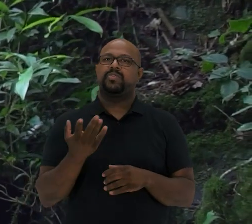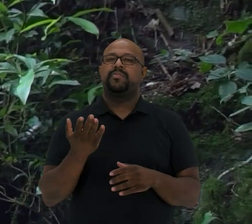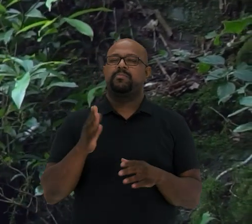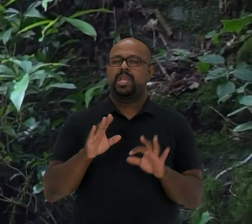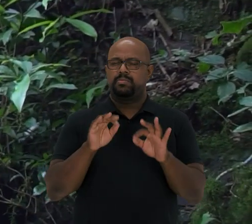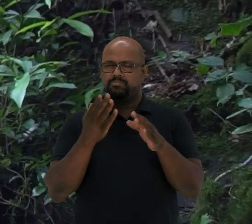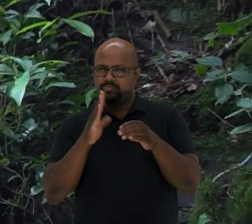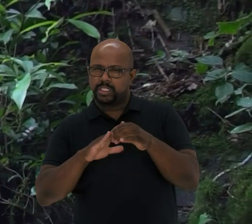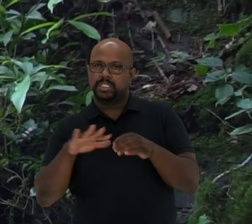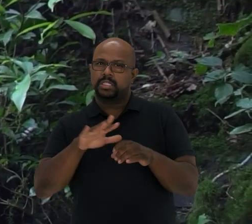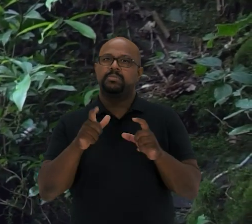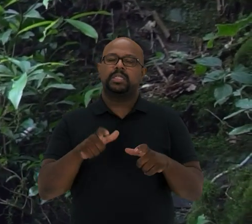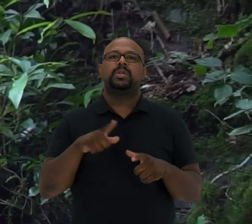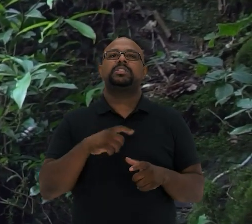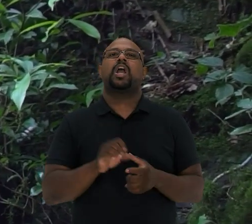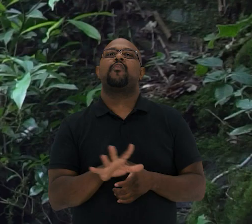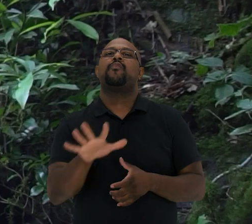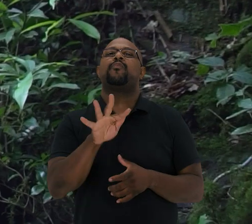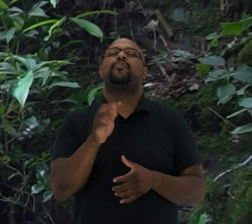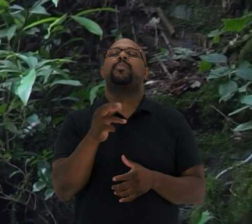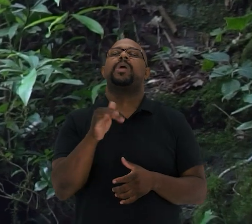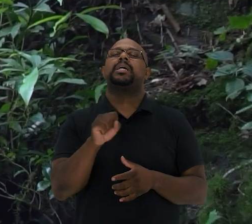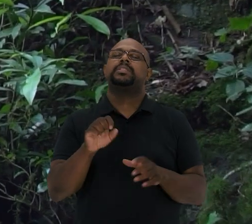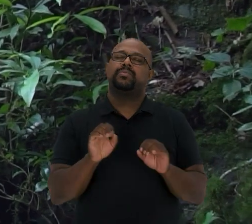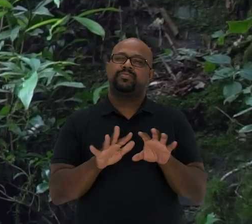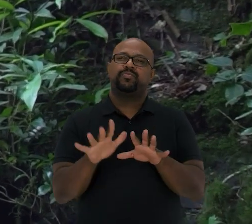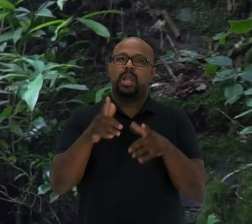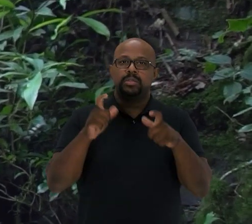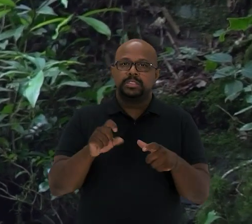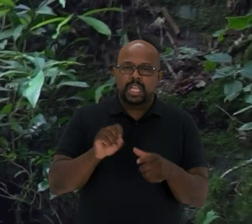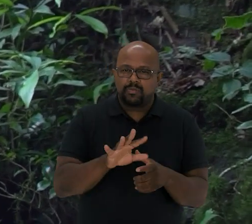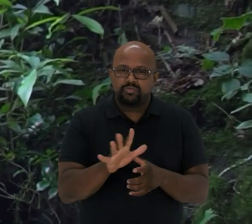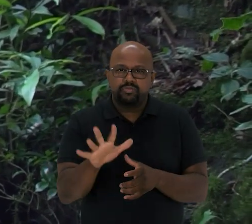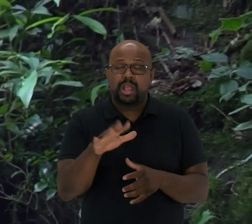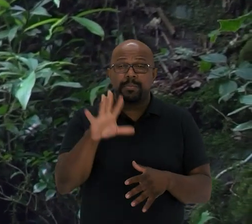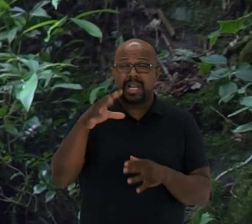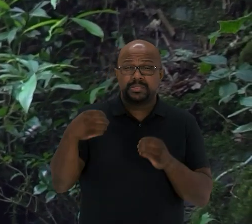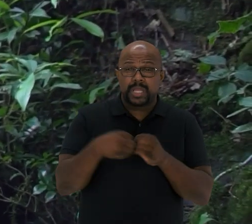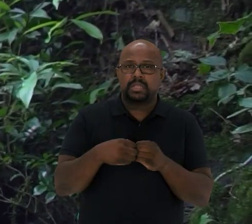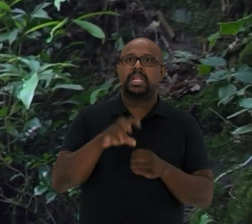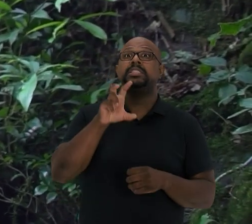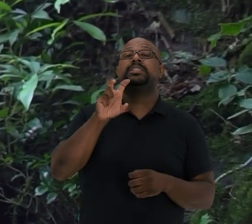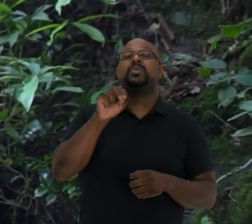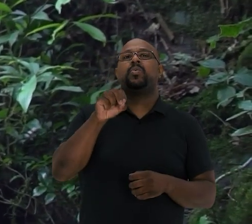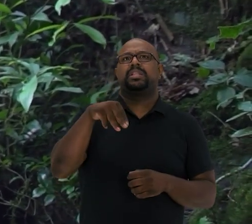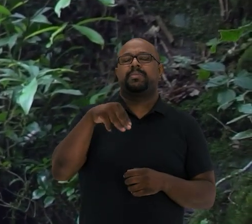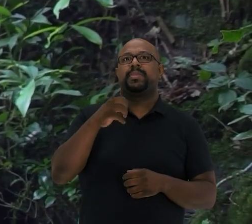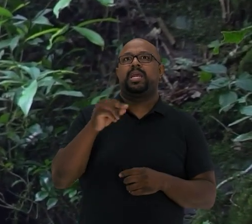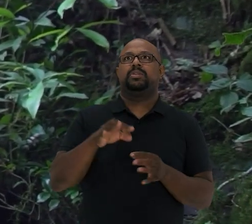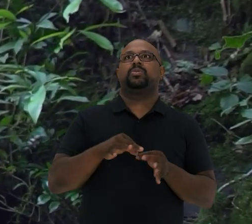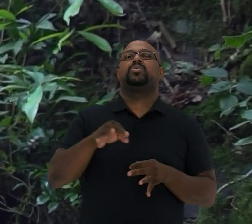que foi bem fechado, né? Mas aonde saiu fumaça. Então, colocado aqui, saiu fumaça, a mais perto dá 50 metros